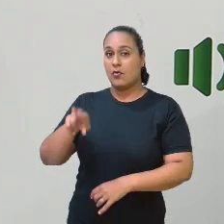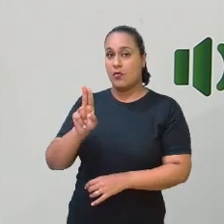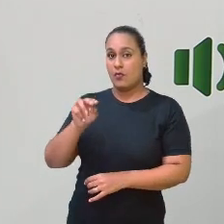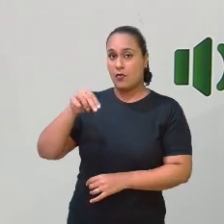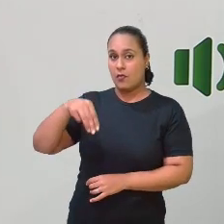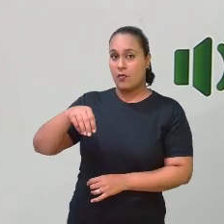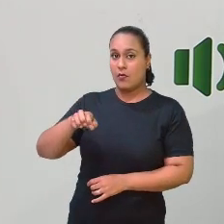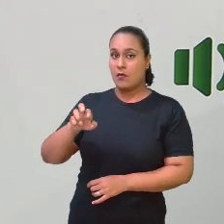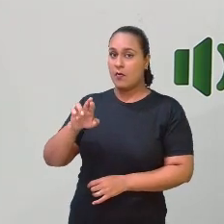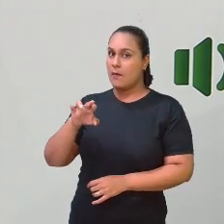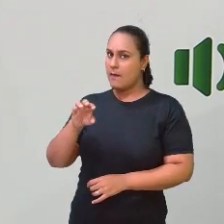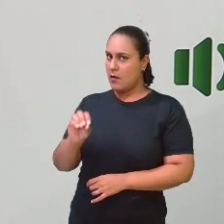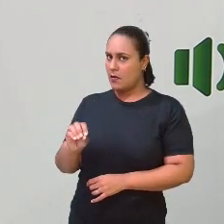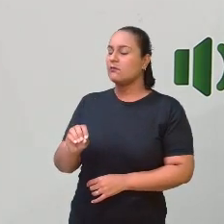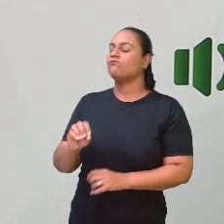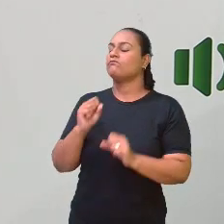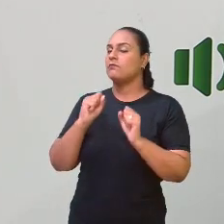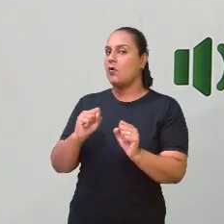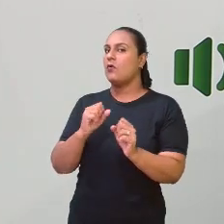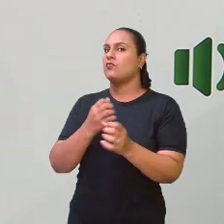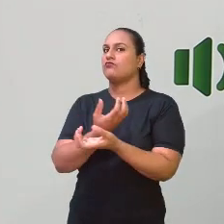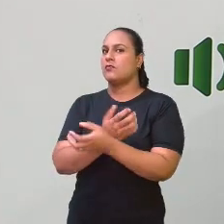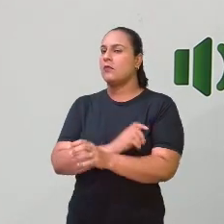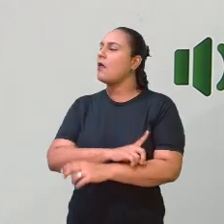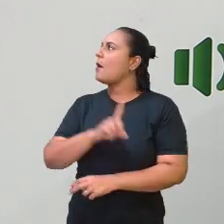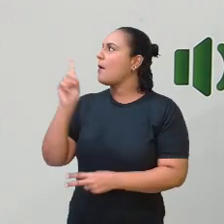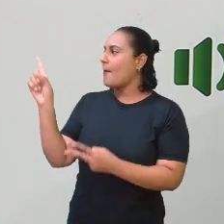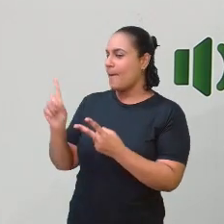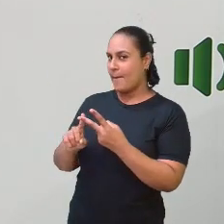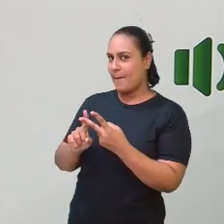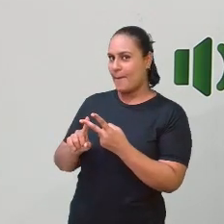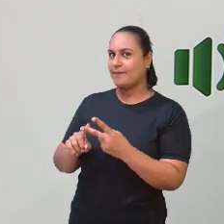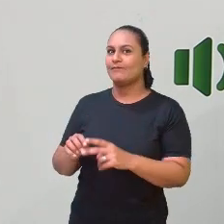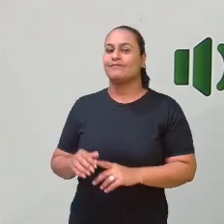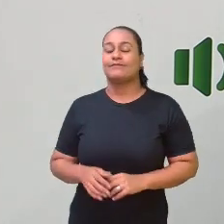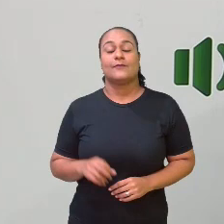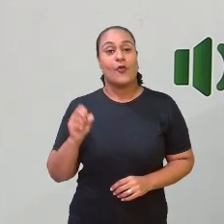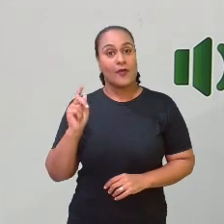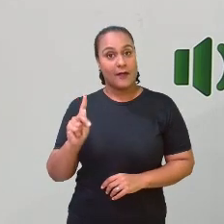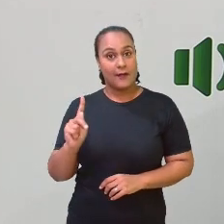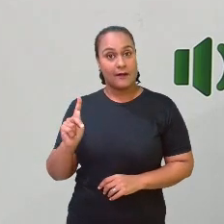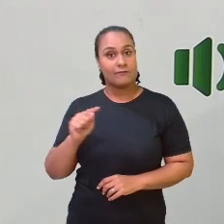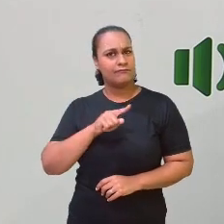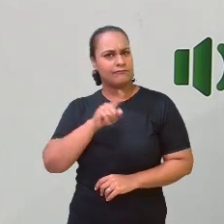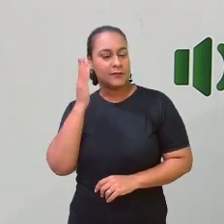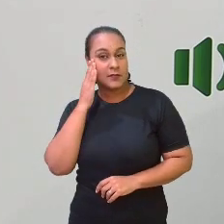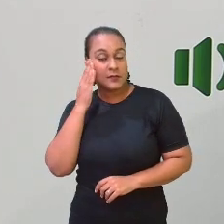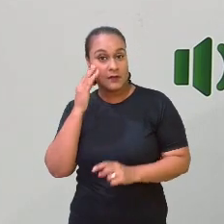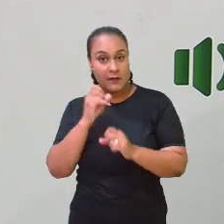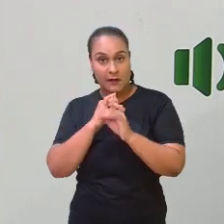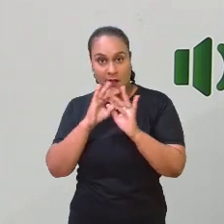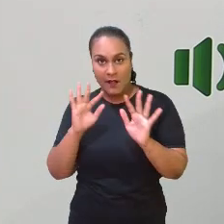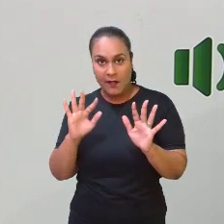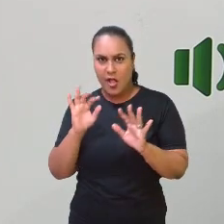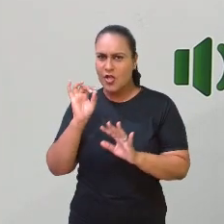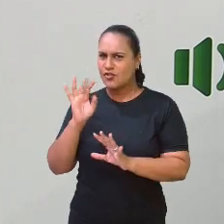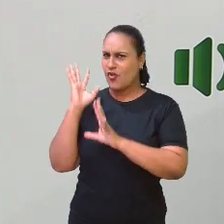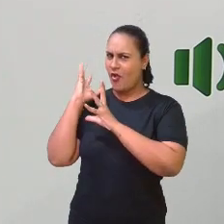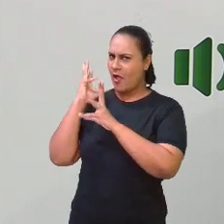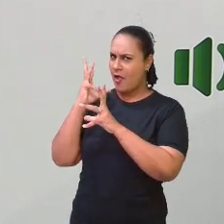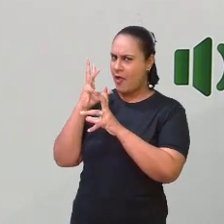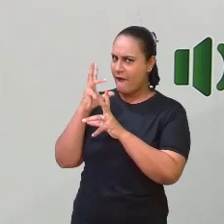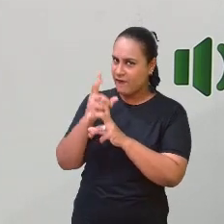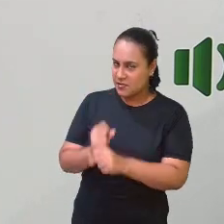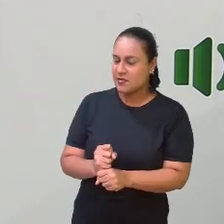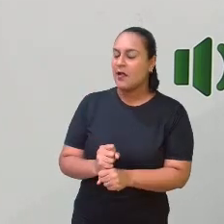pode ser um exemplo de esqueleto apendicular. Beleza? Tudo bem por aí? Só estou retomando um assunto